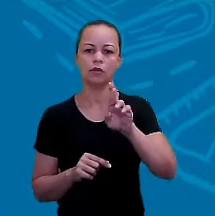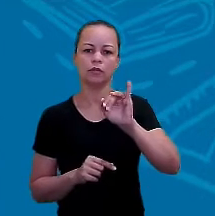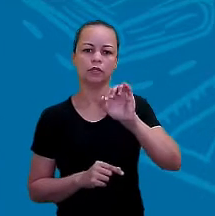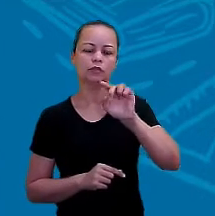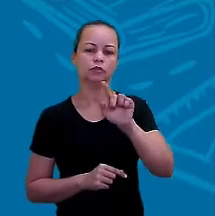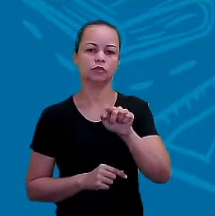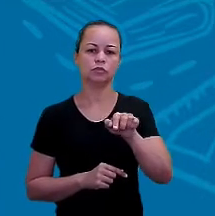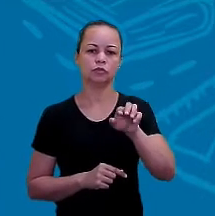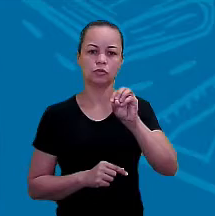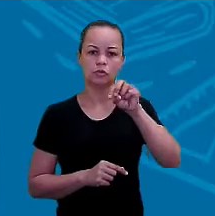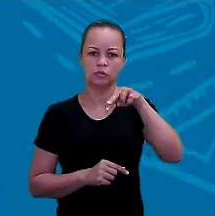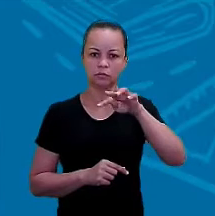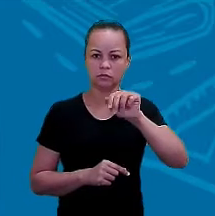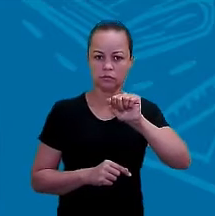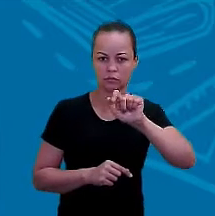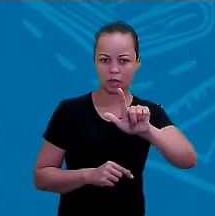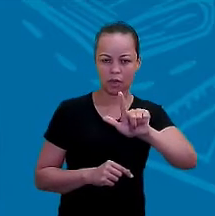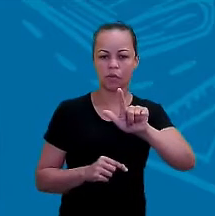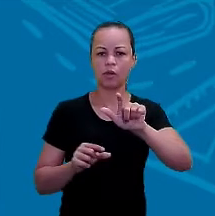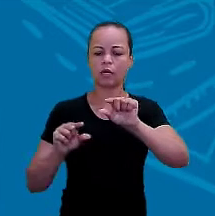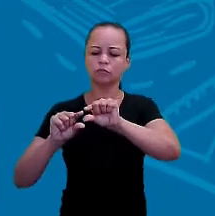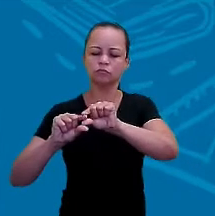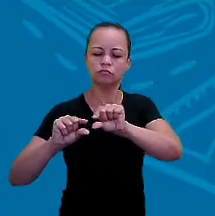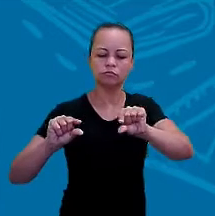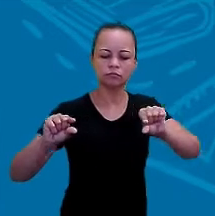vou ter? Quando eu digo assim,